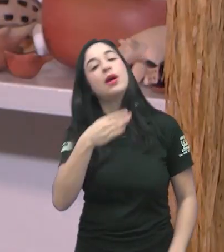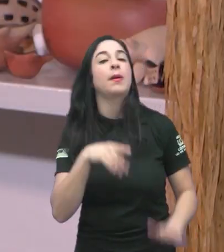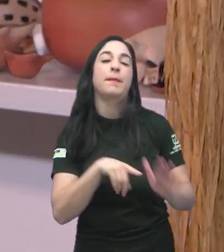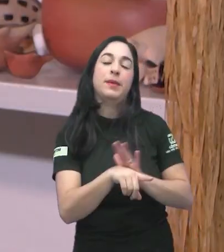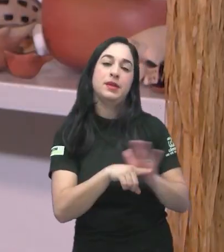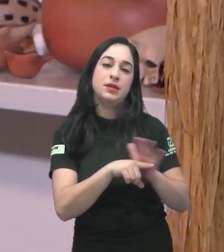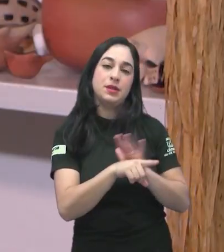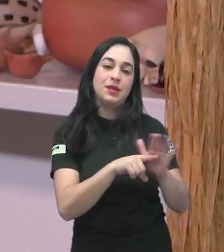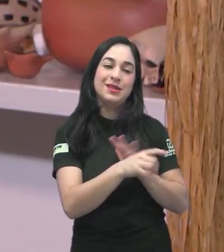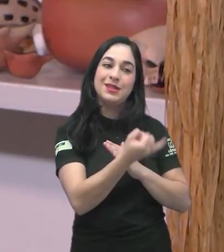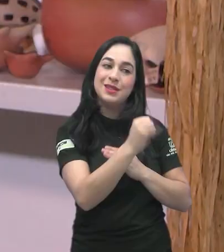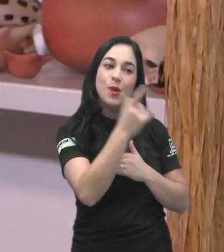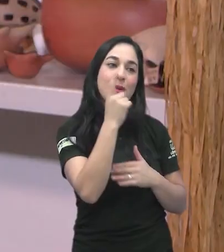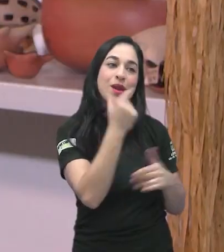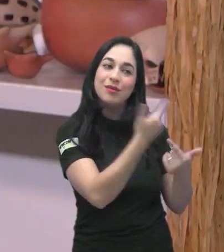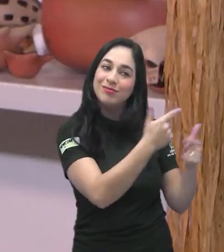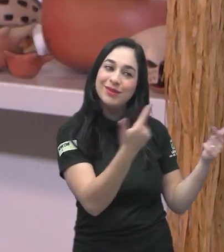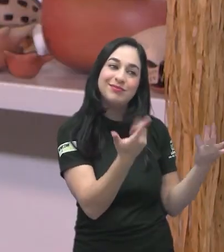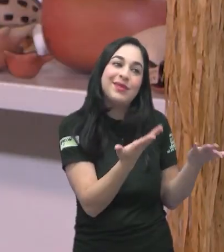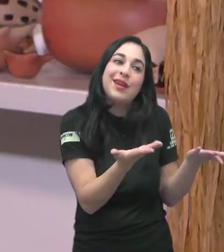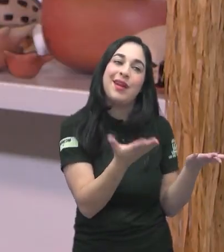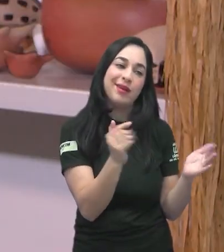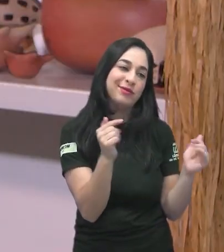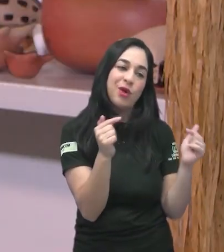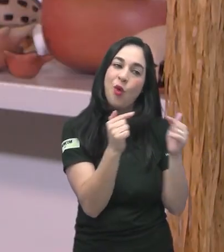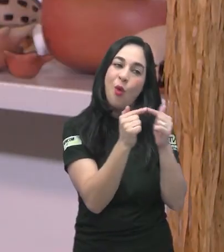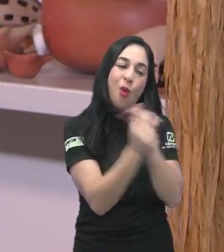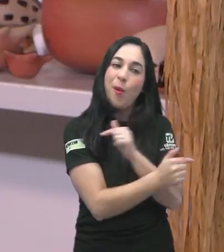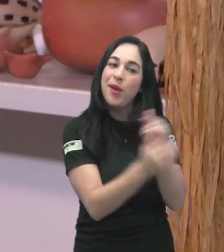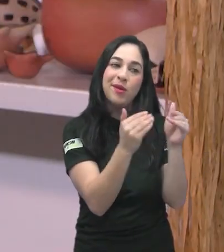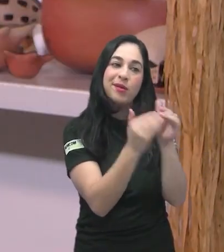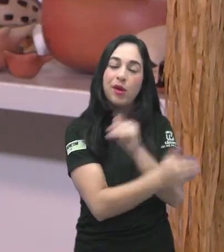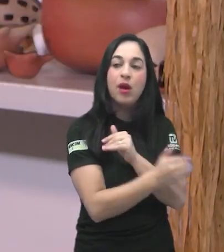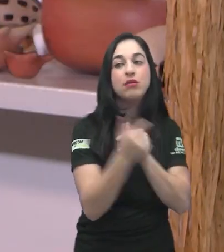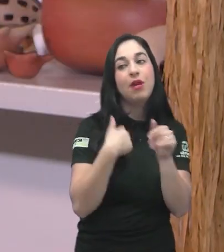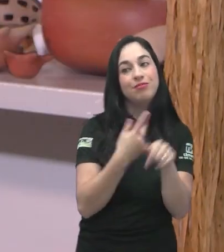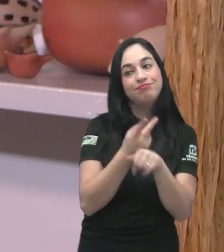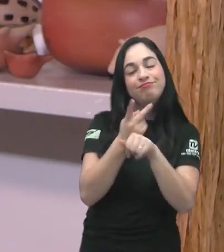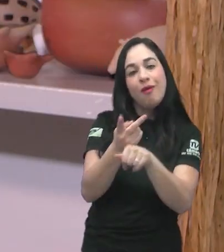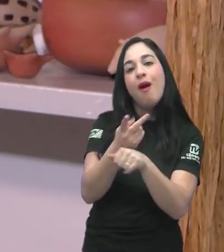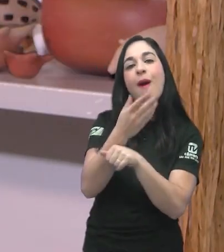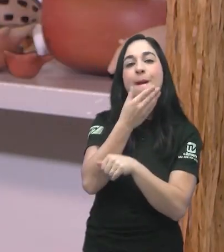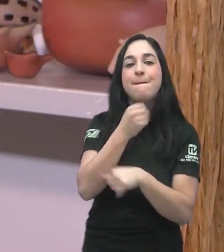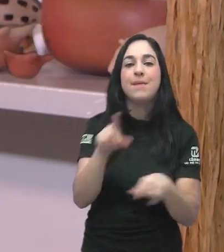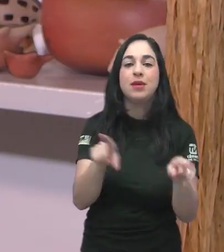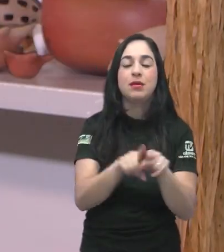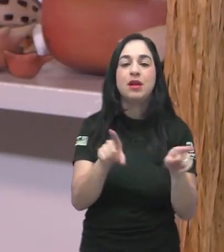das mulheres, principalmente. Na falta delas, aí também ver, né, a questão